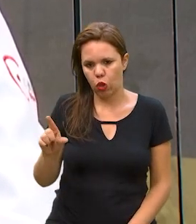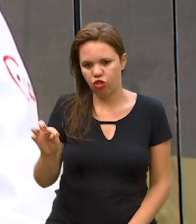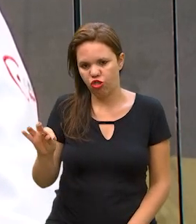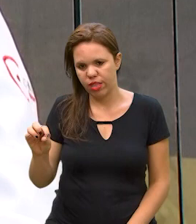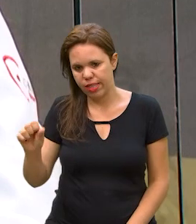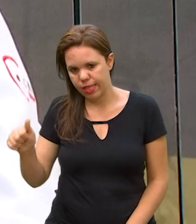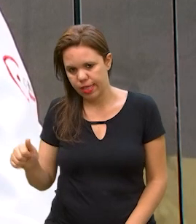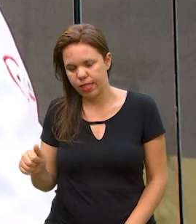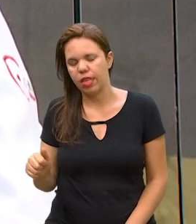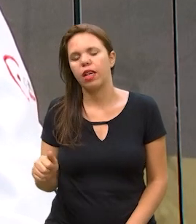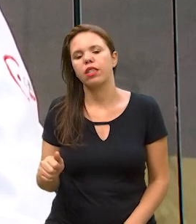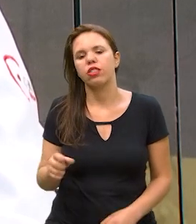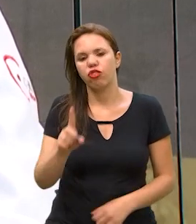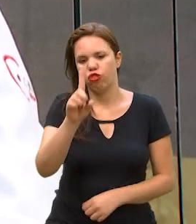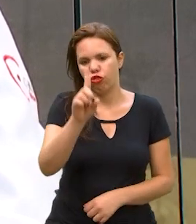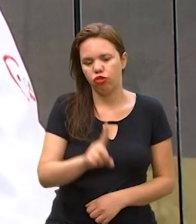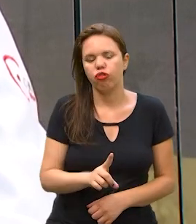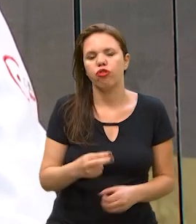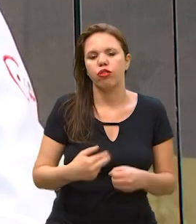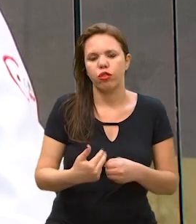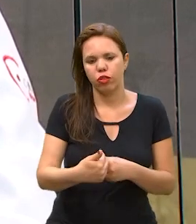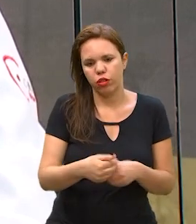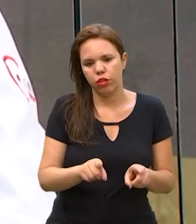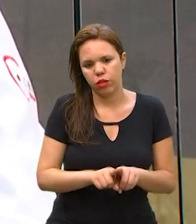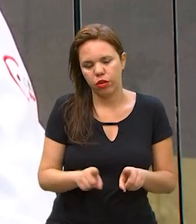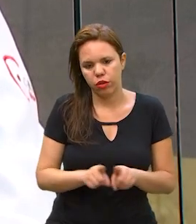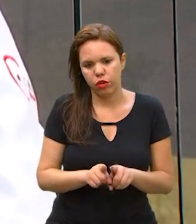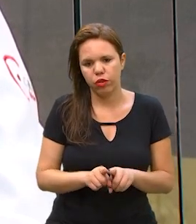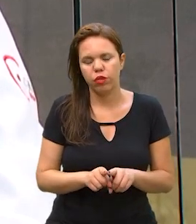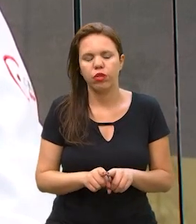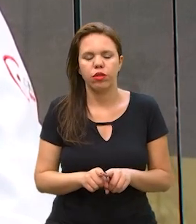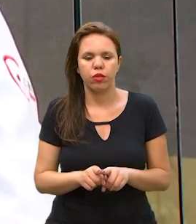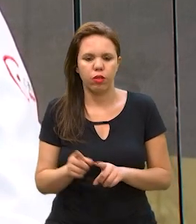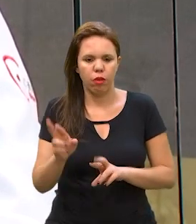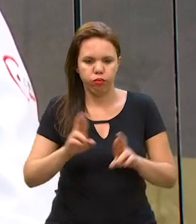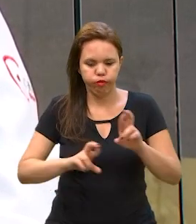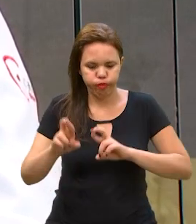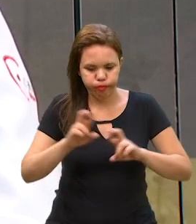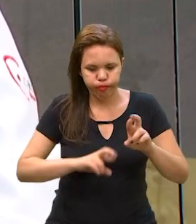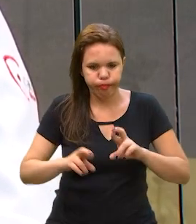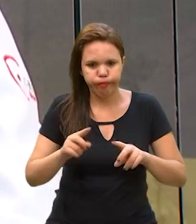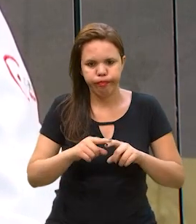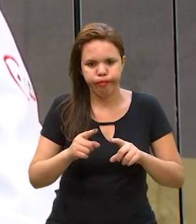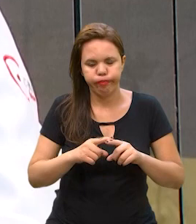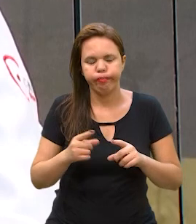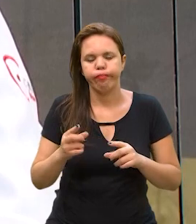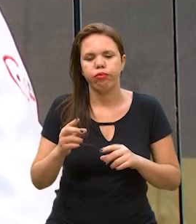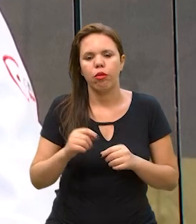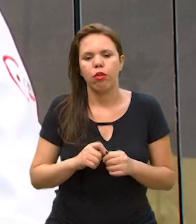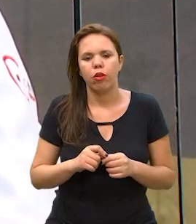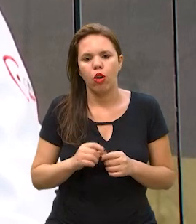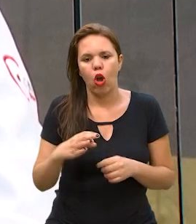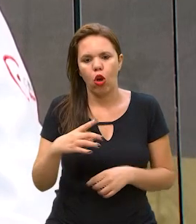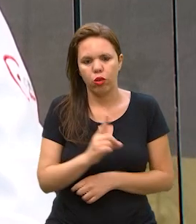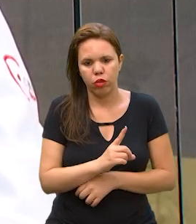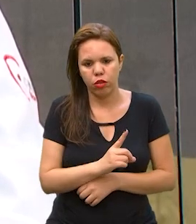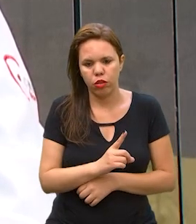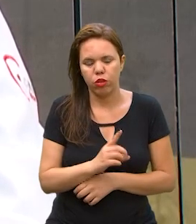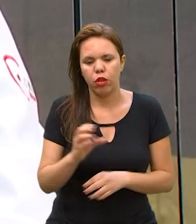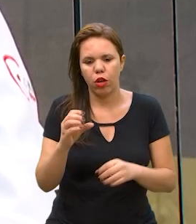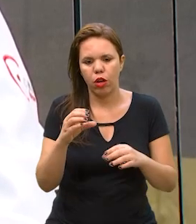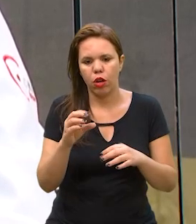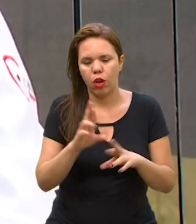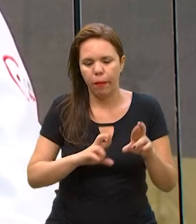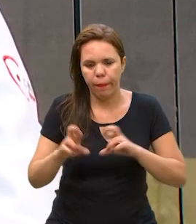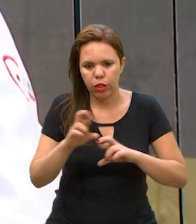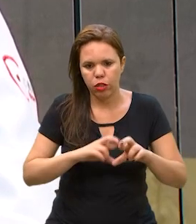também diretora médica do Laboratório Confiança e Medicina Diagnóstica, coordenadora do Laboratório Municipal de Campinas